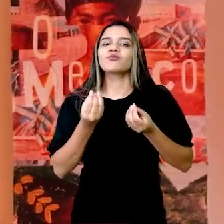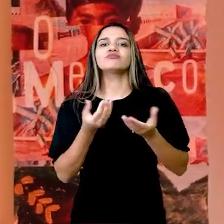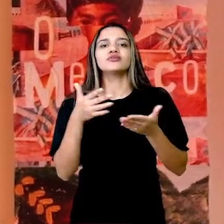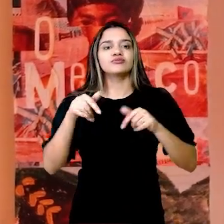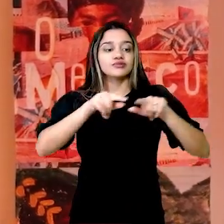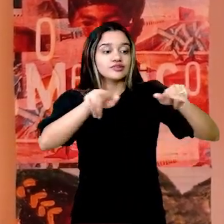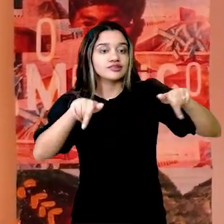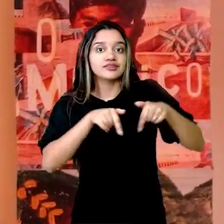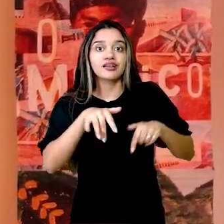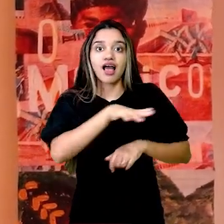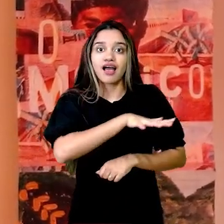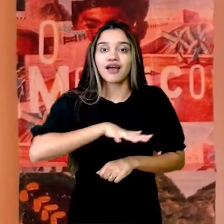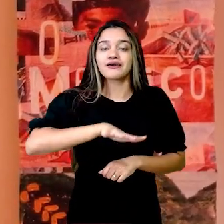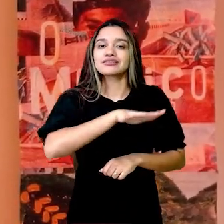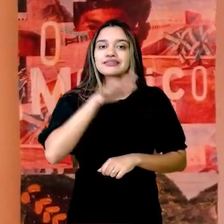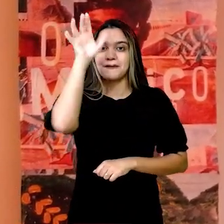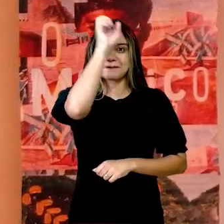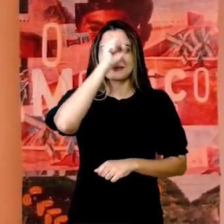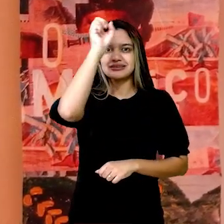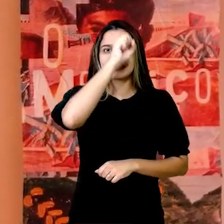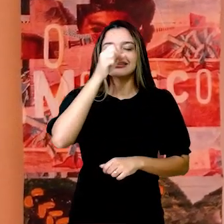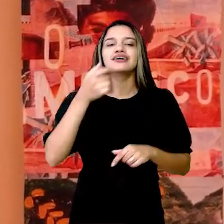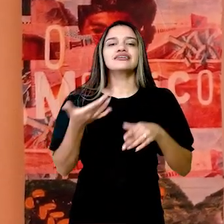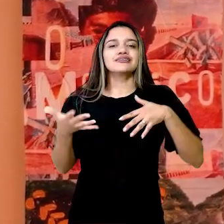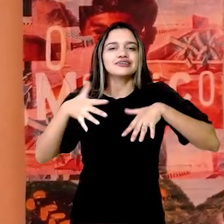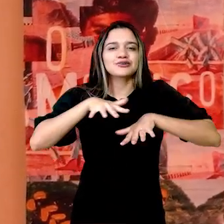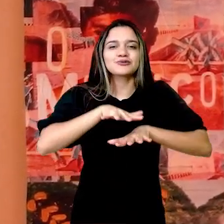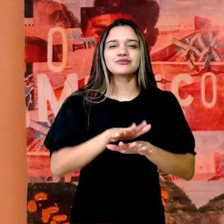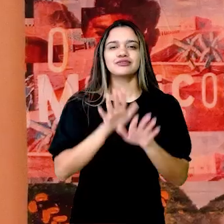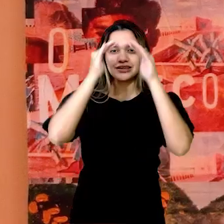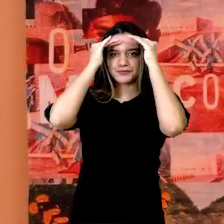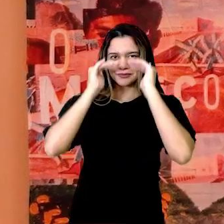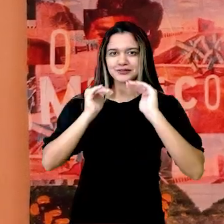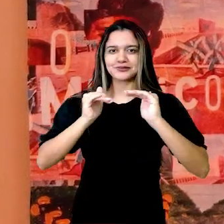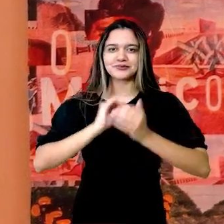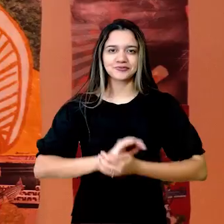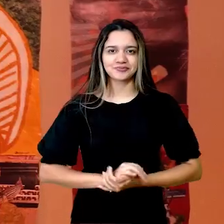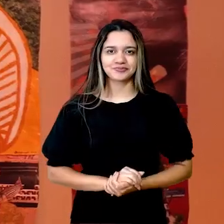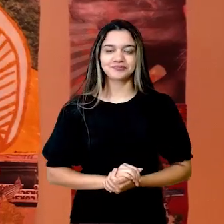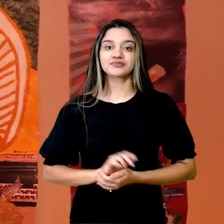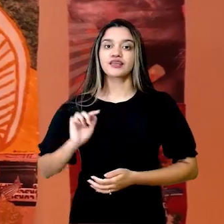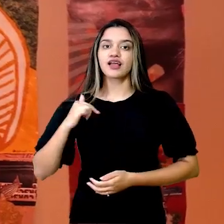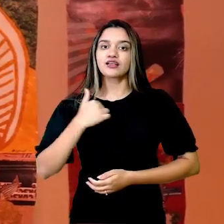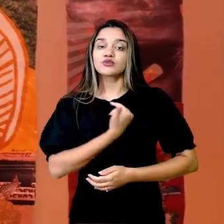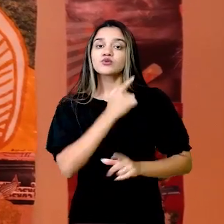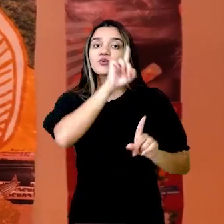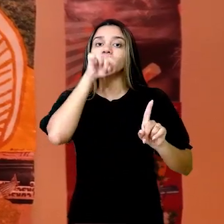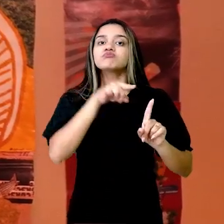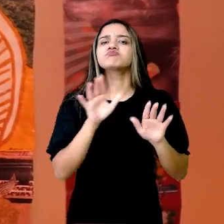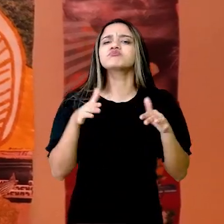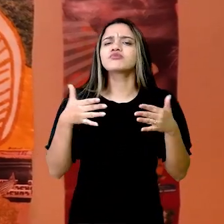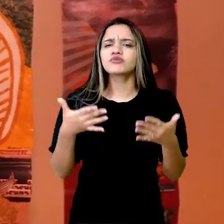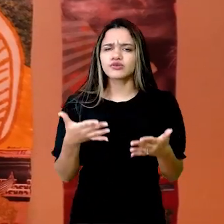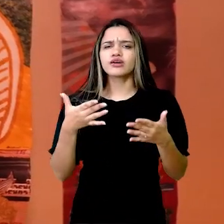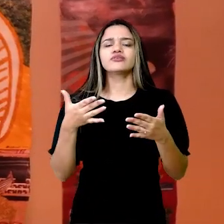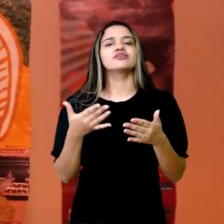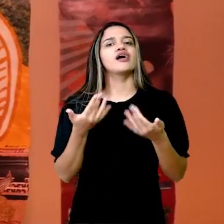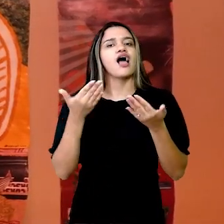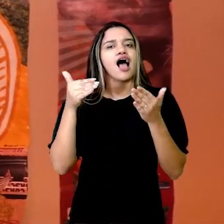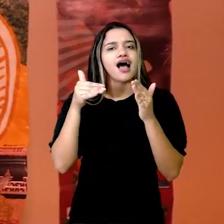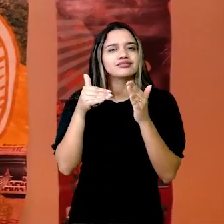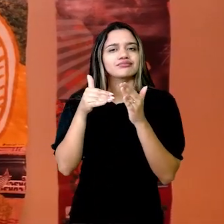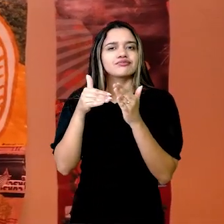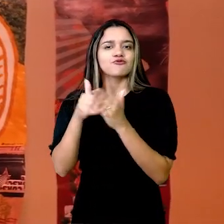um ambiente de aprendizado inclusivo e respeitoso. Nosso objetivo é que ao